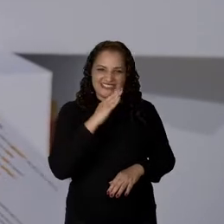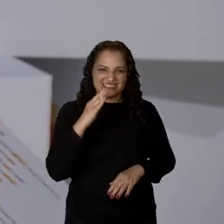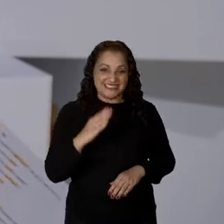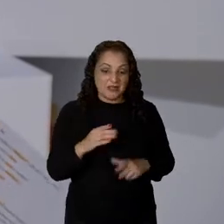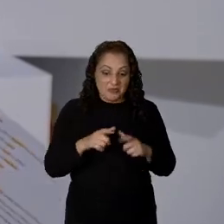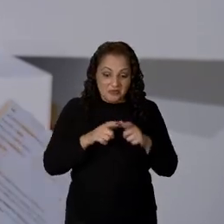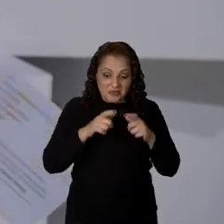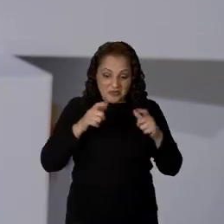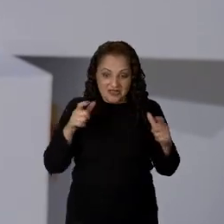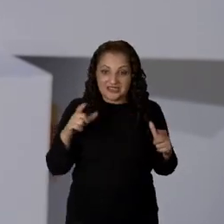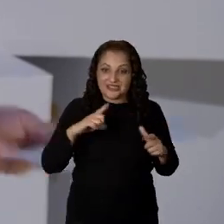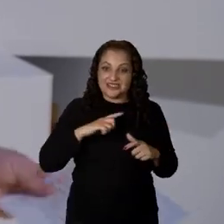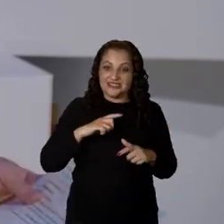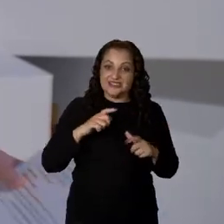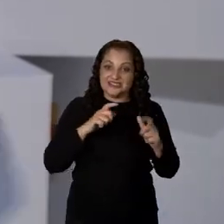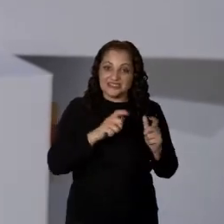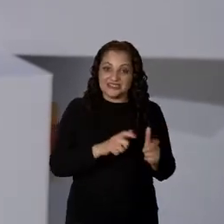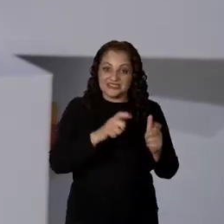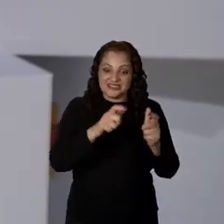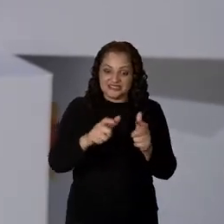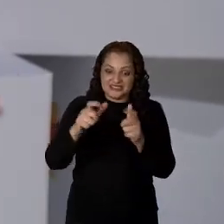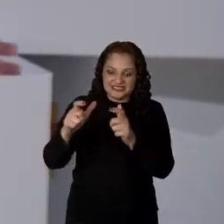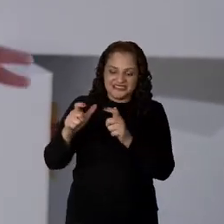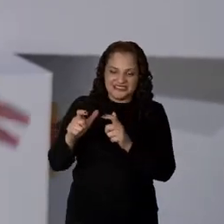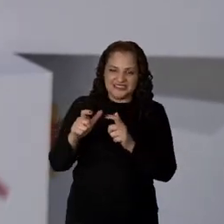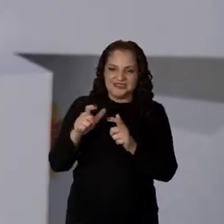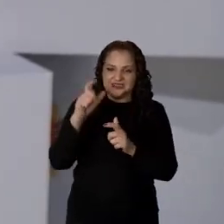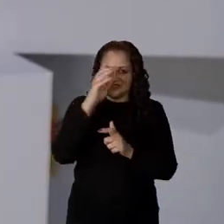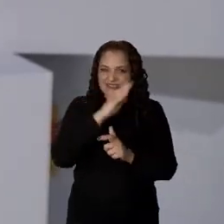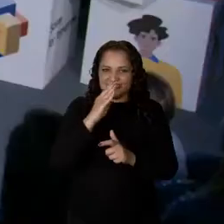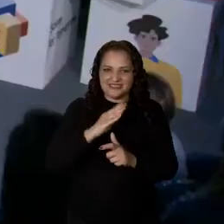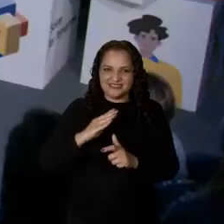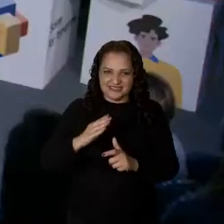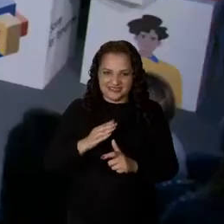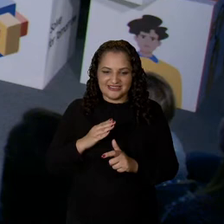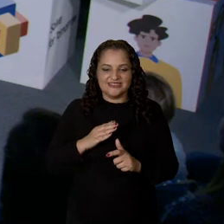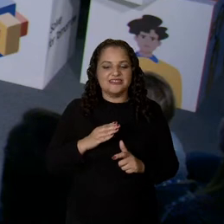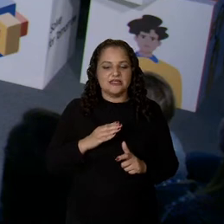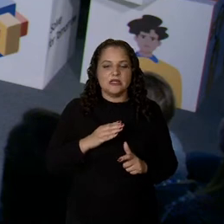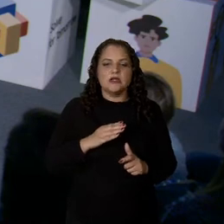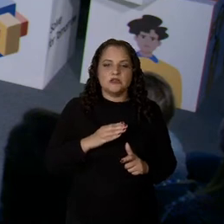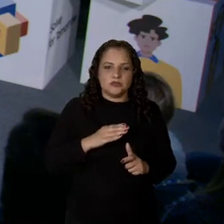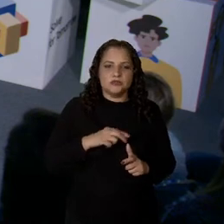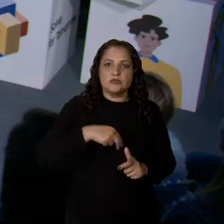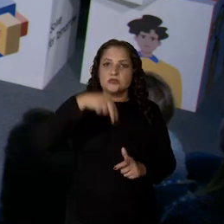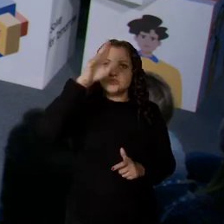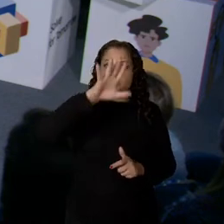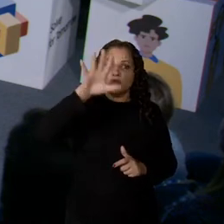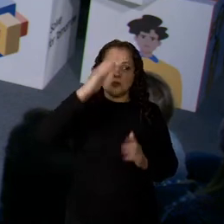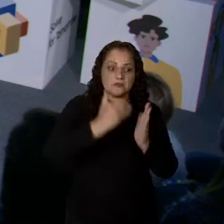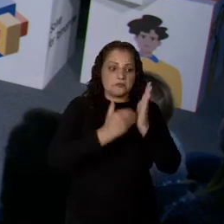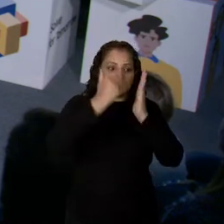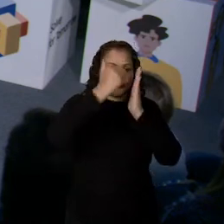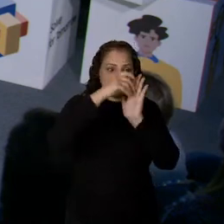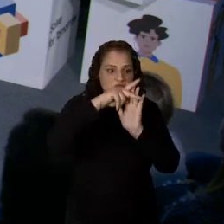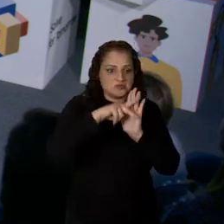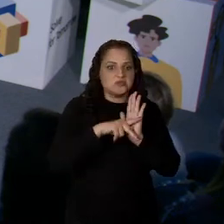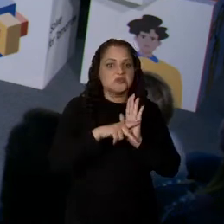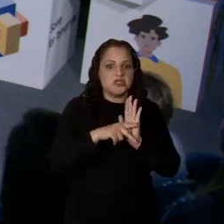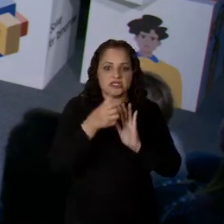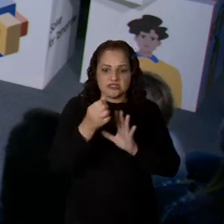5 regiões brasileiras. O Norte e o Nordeste são as regiões com mais projetos finalistas, com 3 equipes selecionadas cada,